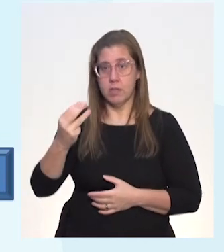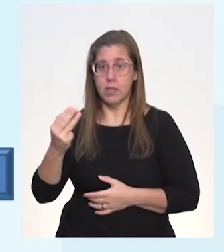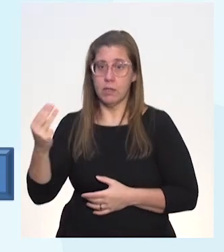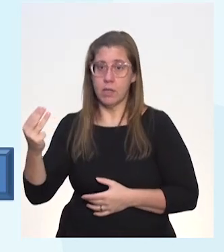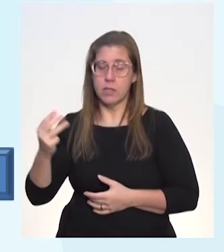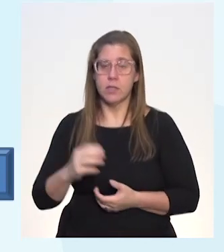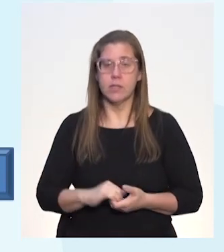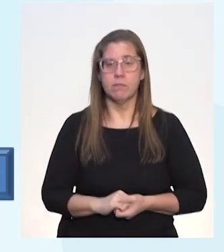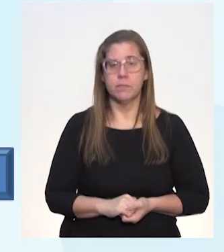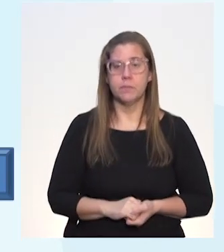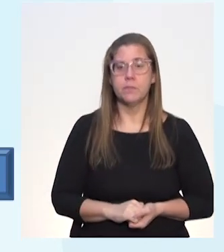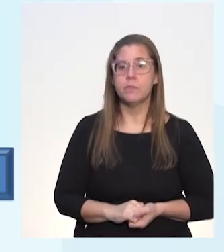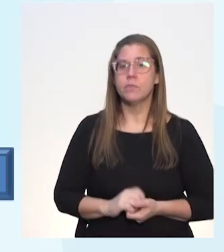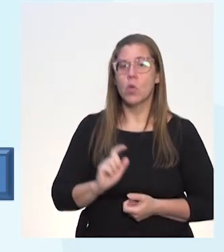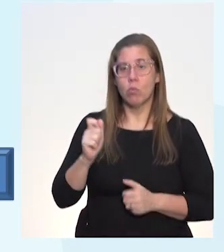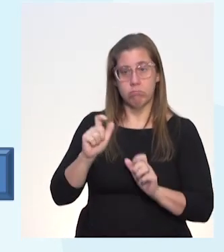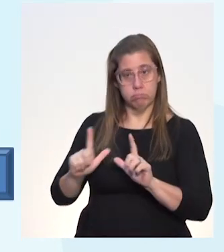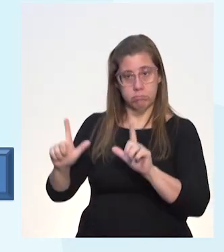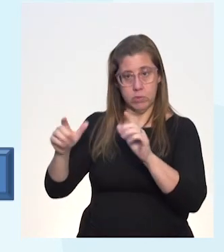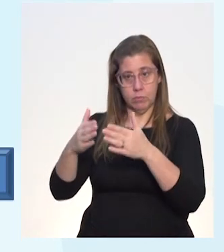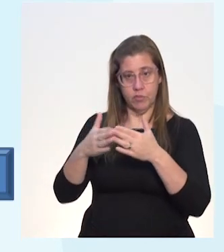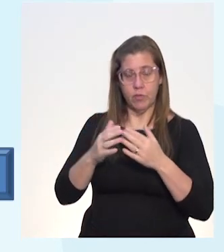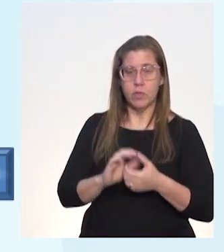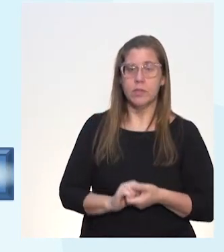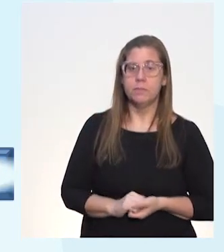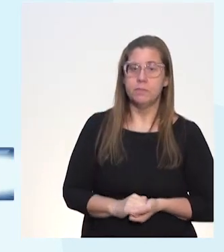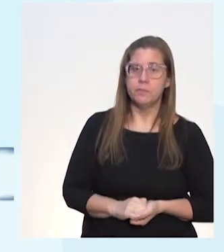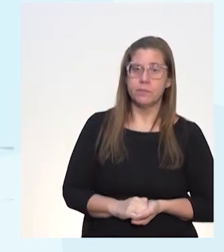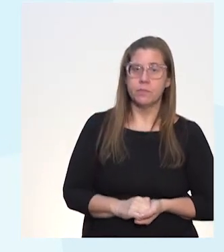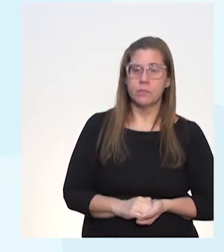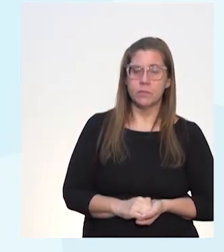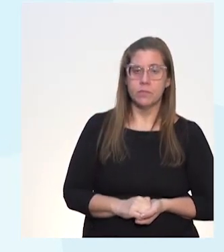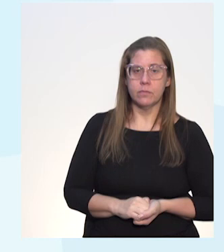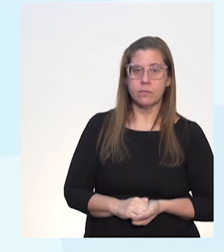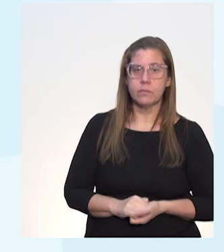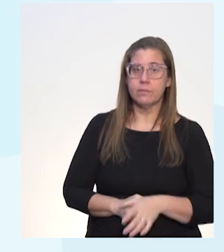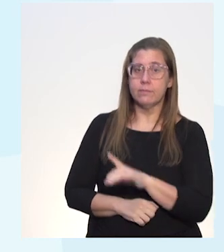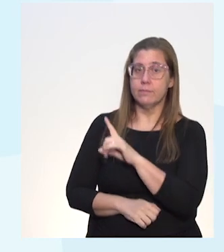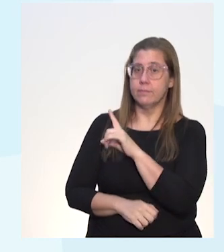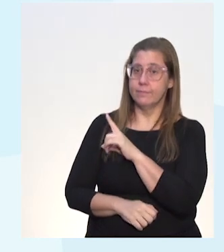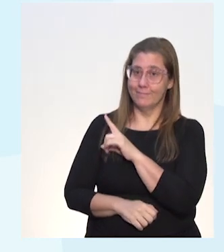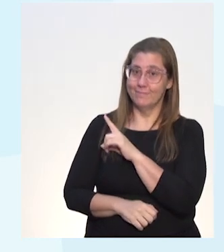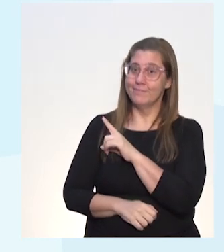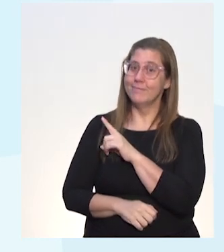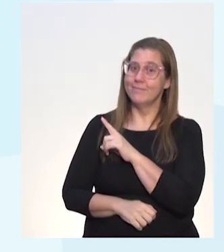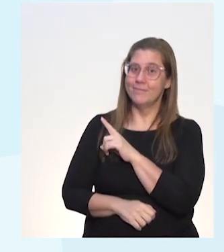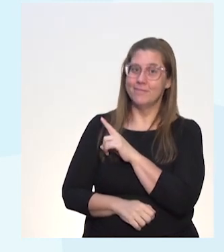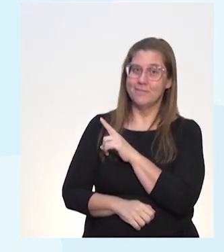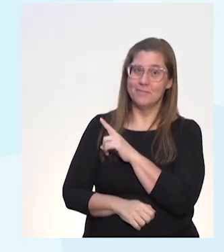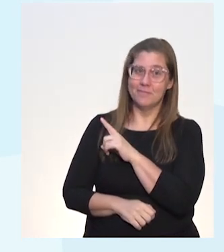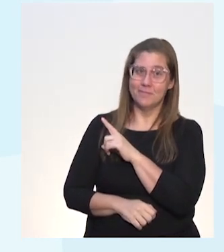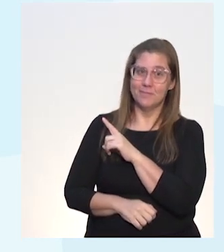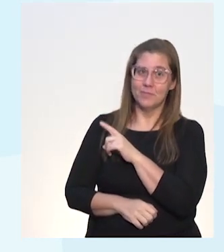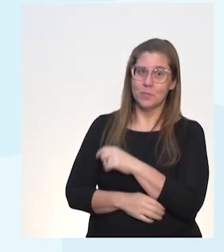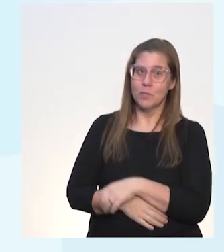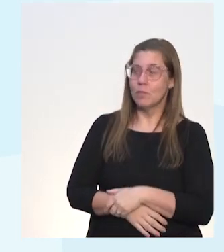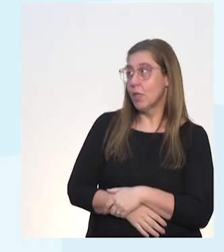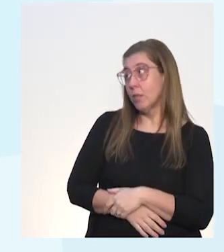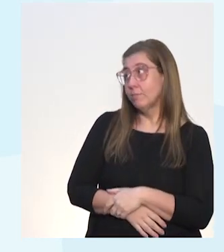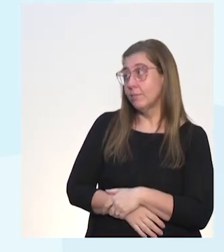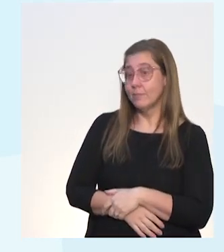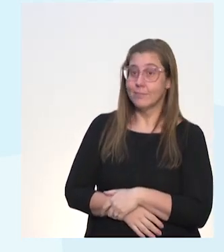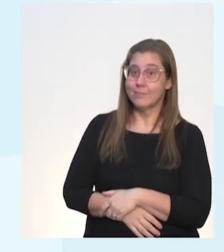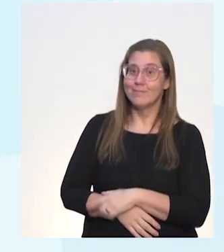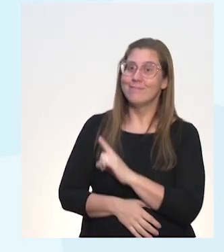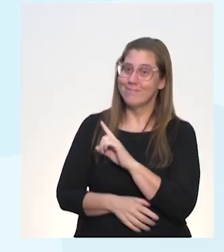colocar aqui o próximo slide, por gentileza? Muito bem.